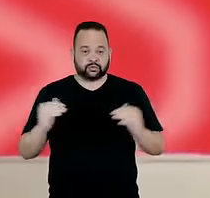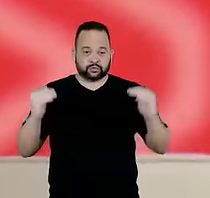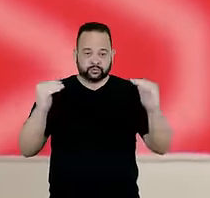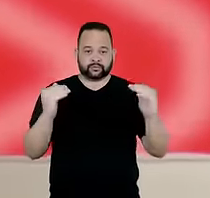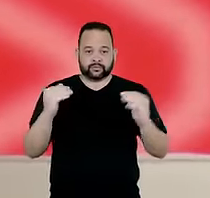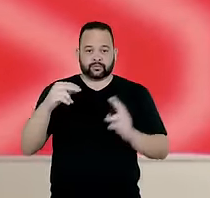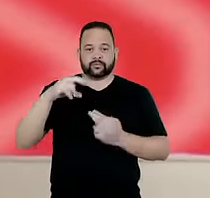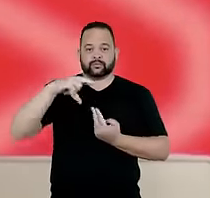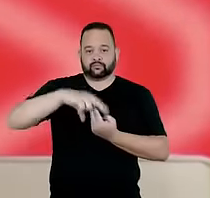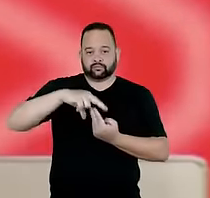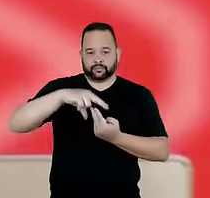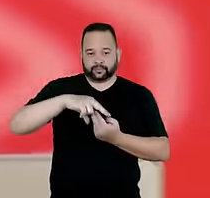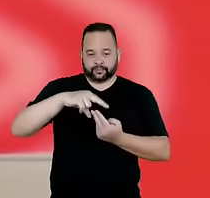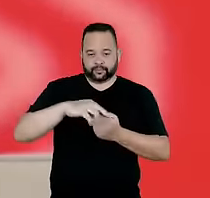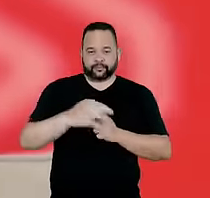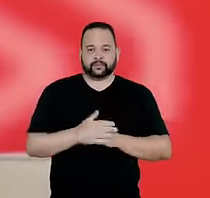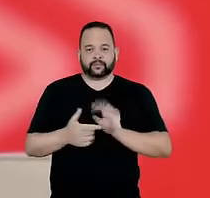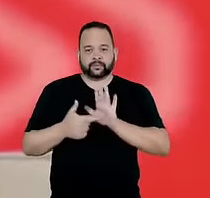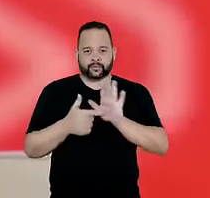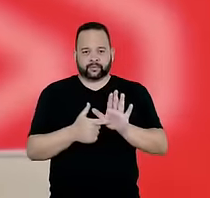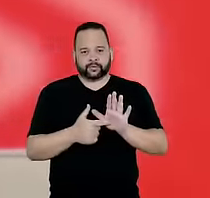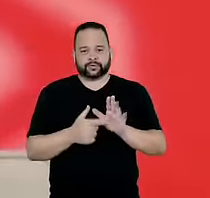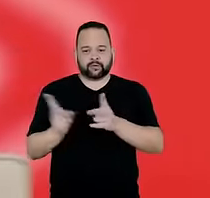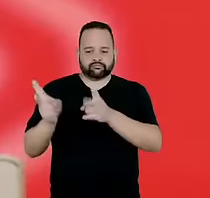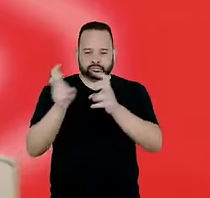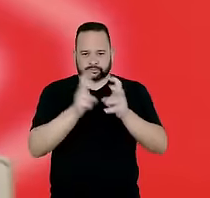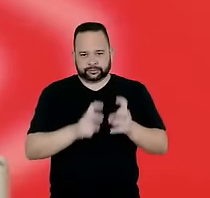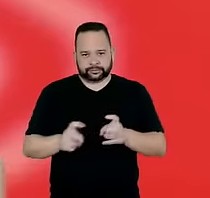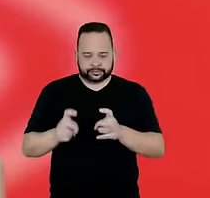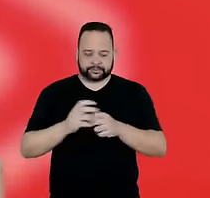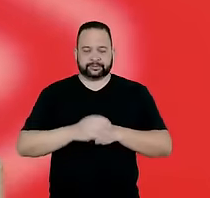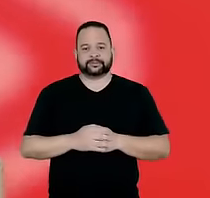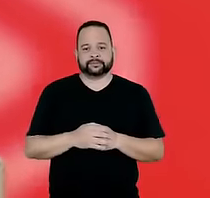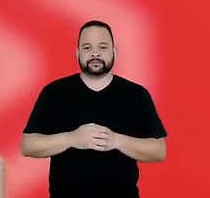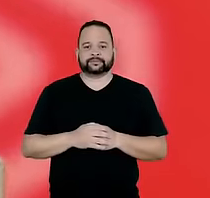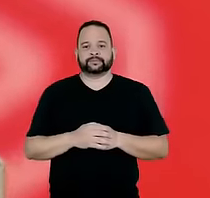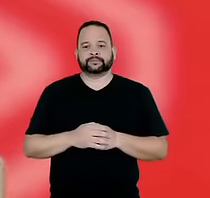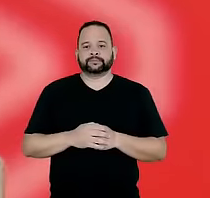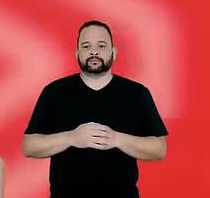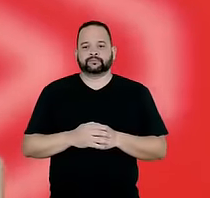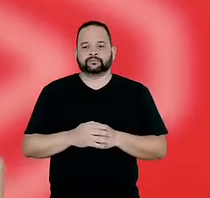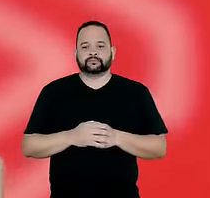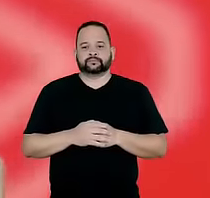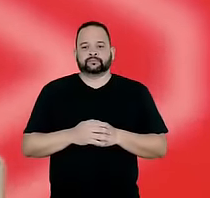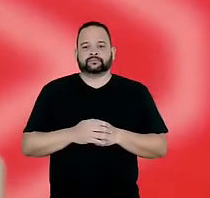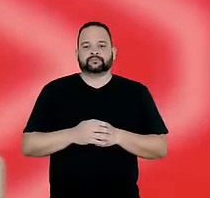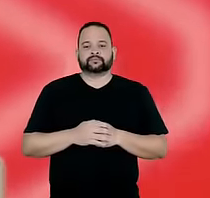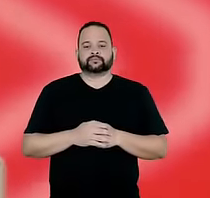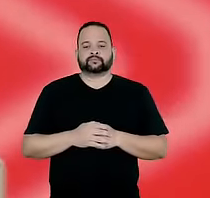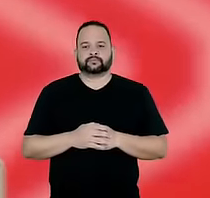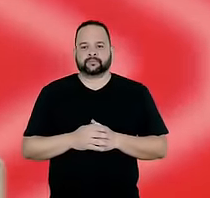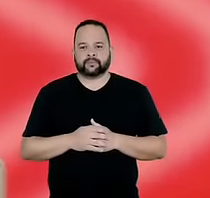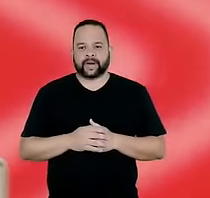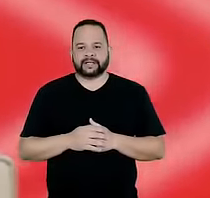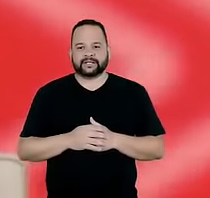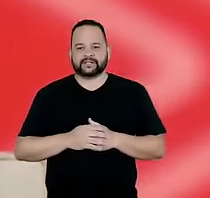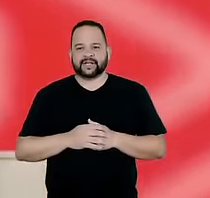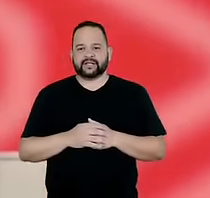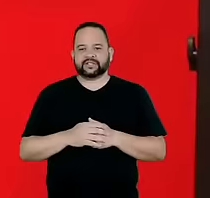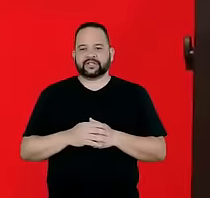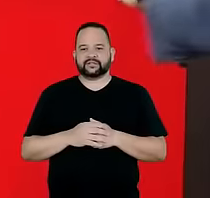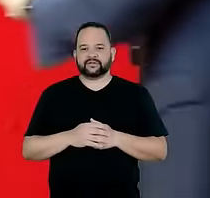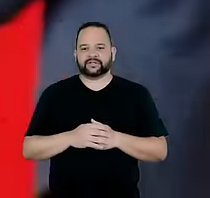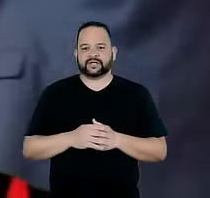nosso Private que é o nosso grande parceiro desse evento e eu acho que tem essa pode falar de uma visão mais